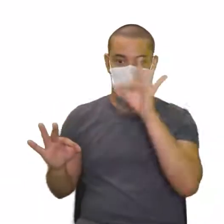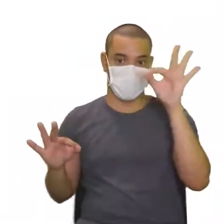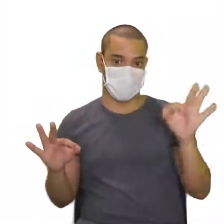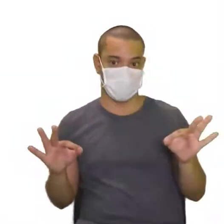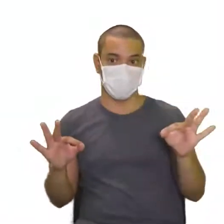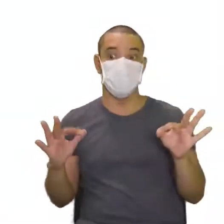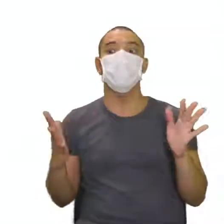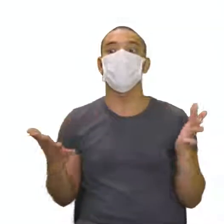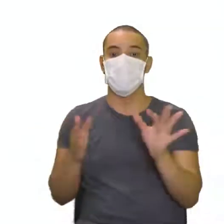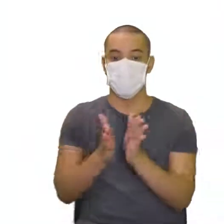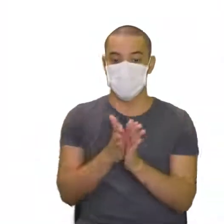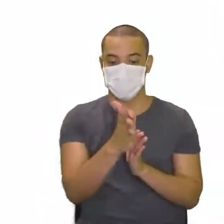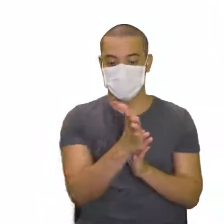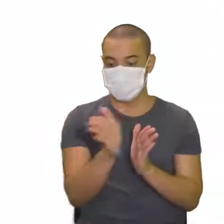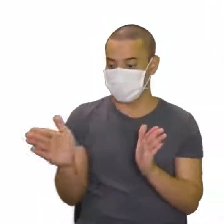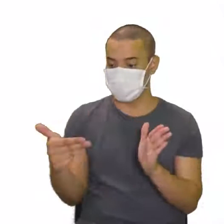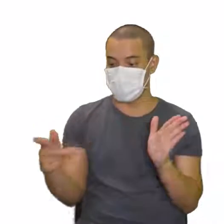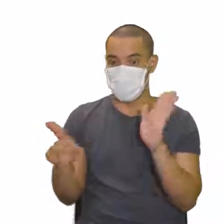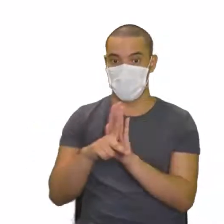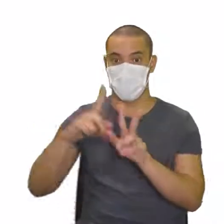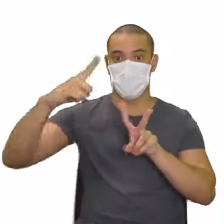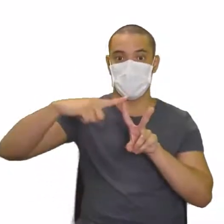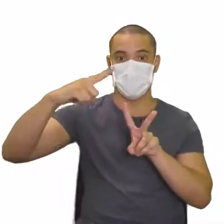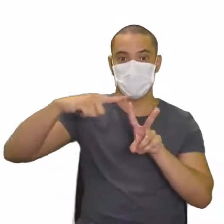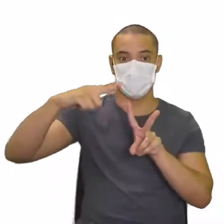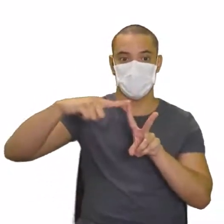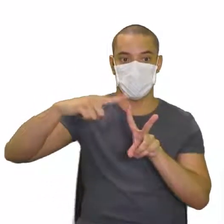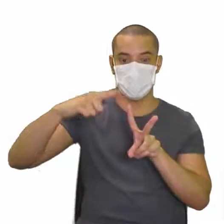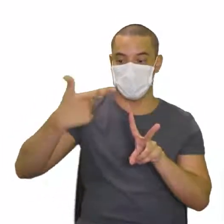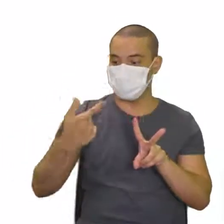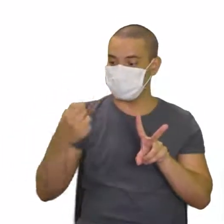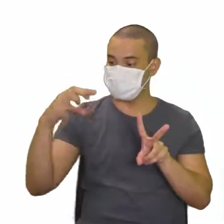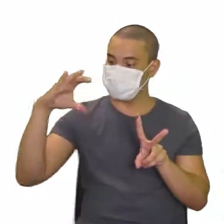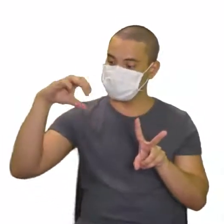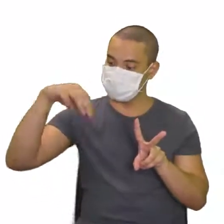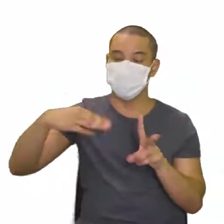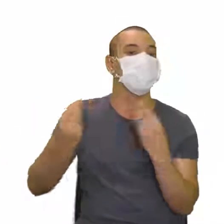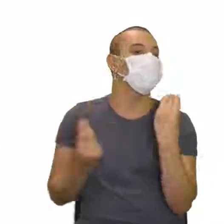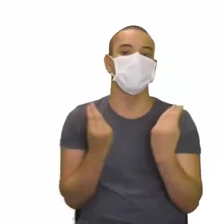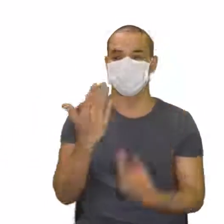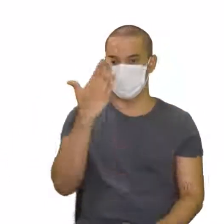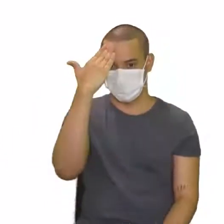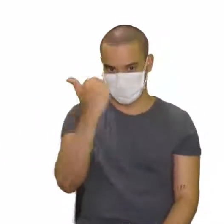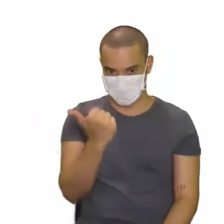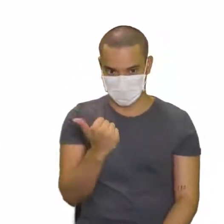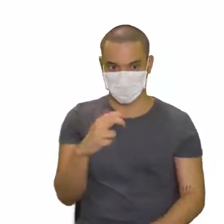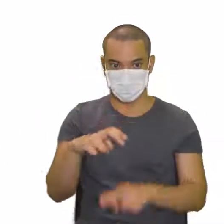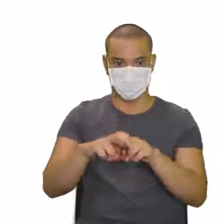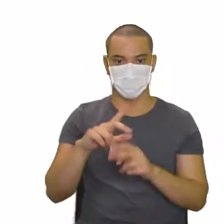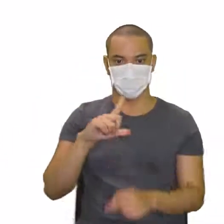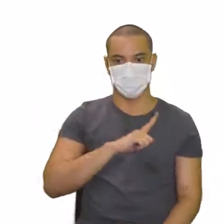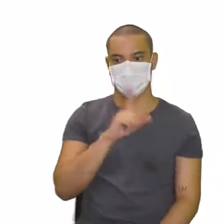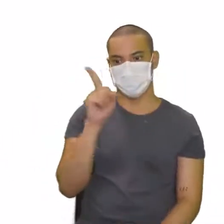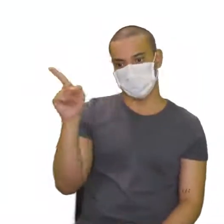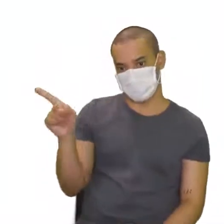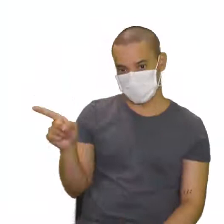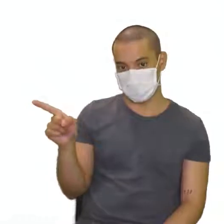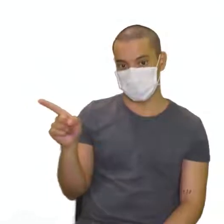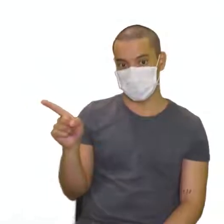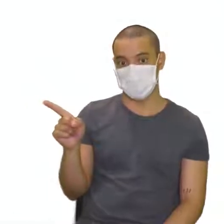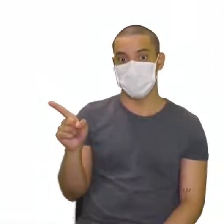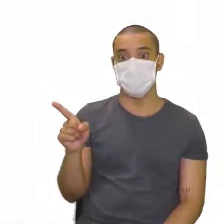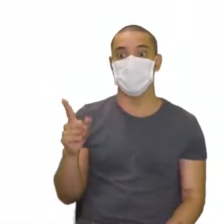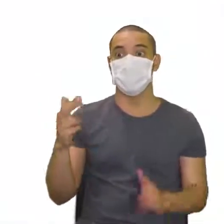Indique o sentido do vetor. Então, vamos lá, olha só. Está aqui o meu condutor. Pela regra da